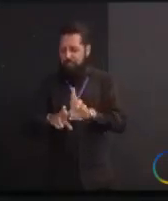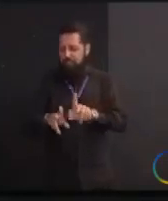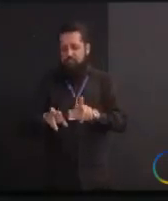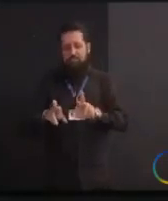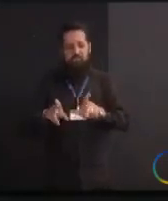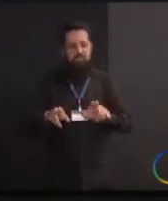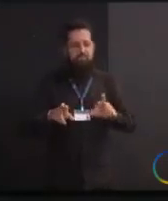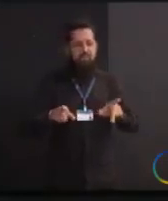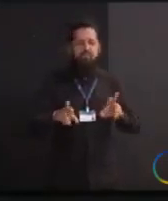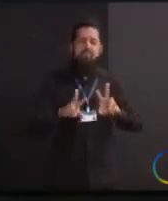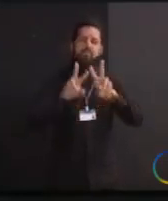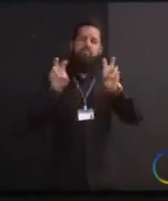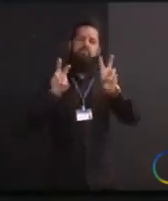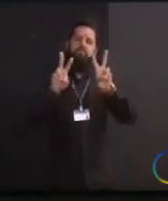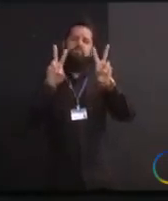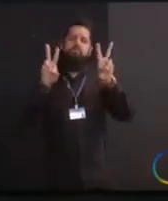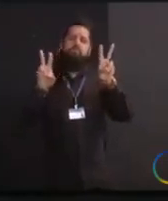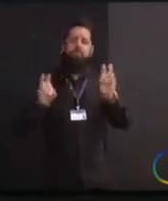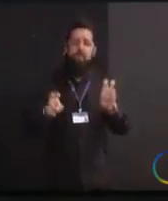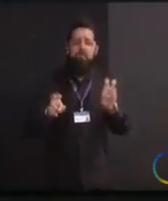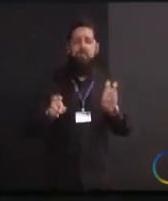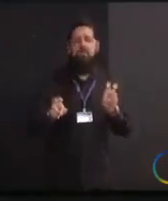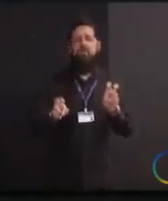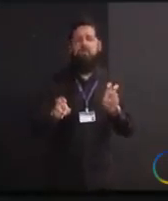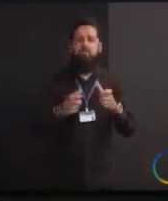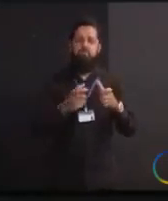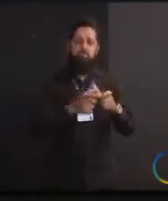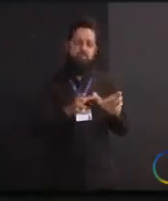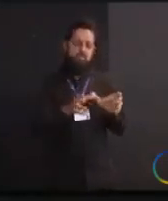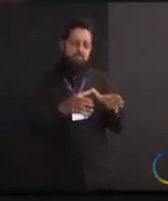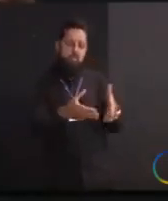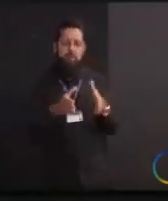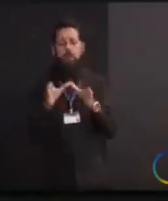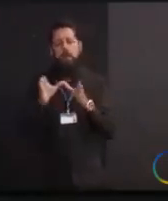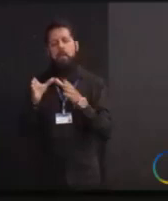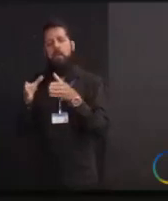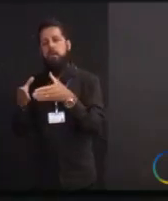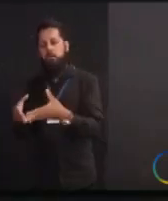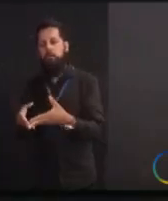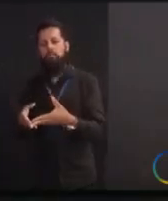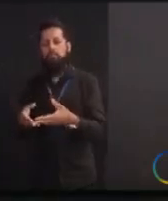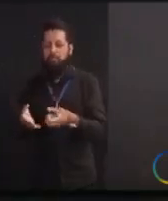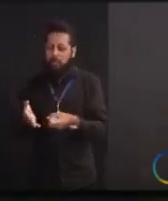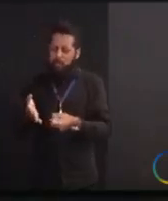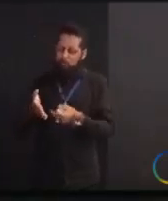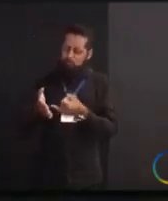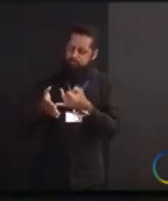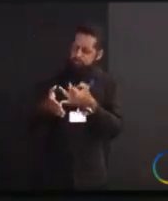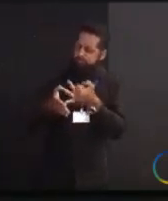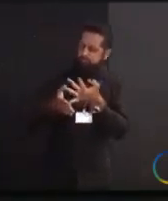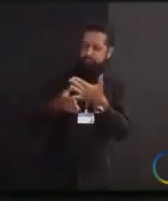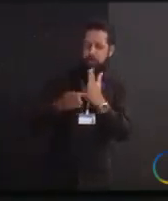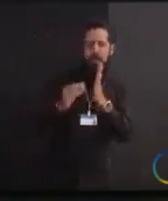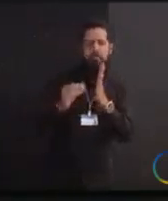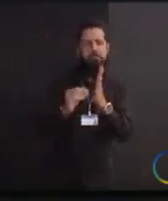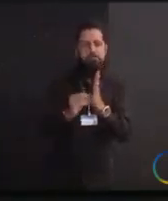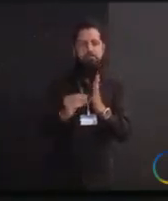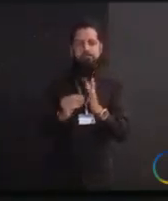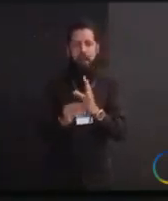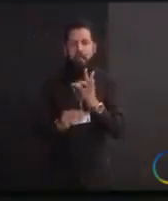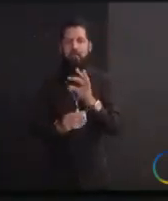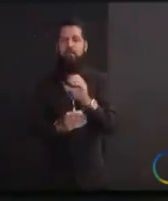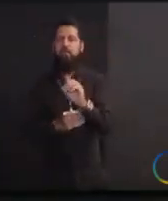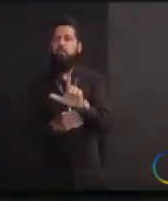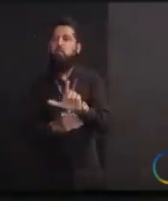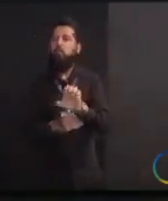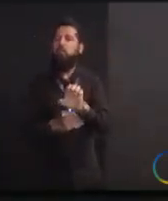intolerância pela opção sexual. Quantas intolerâncias. Aliás, eu assino o que